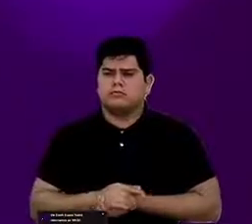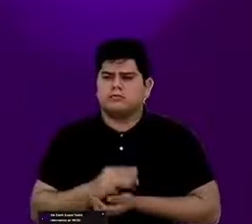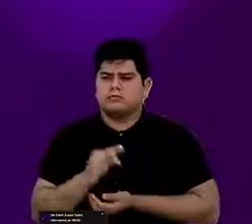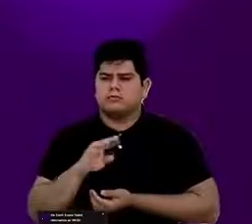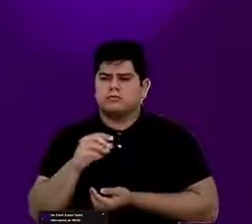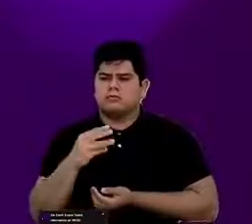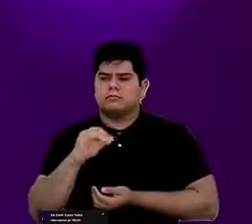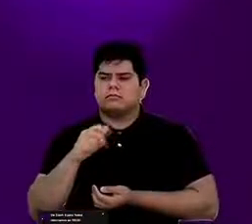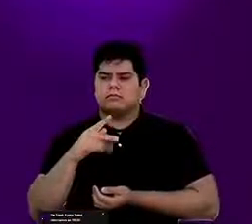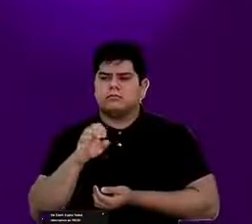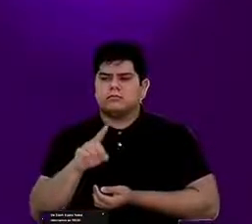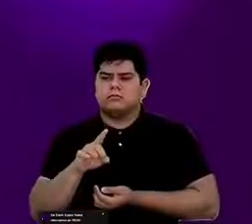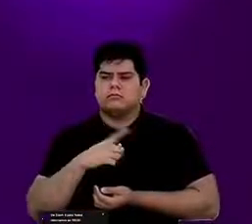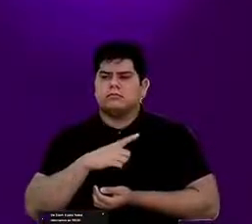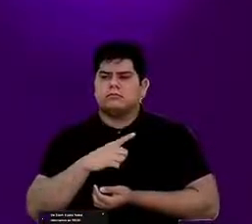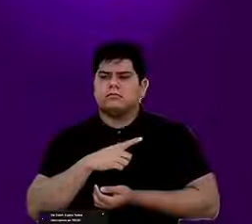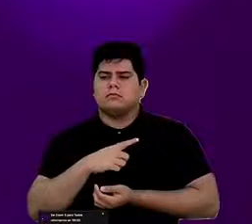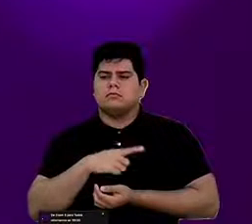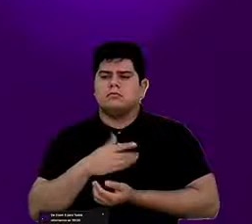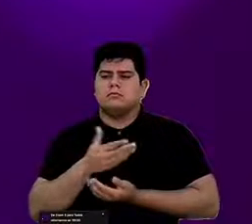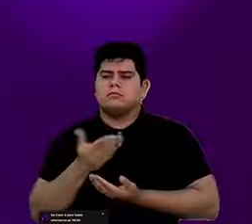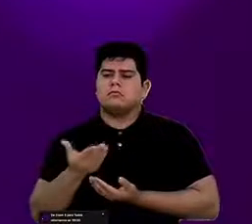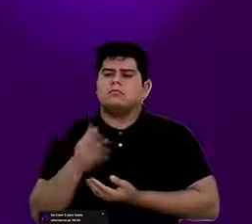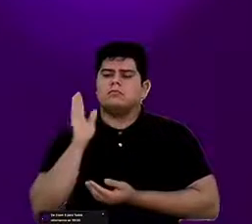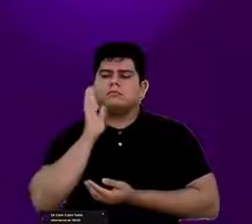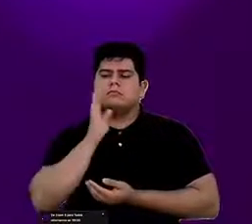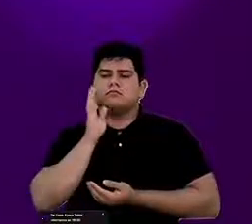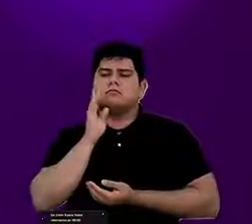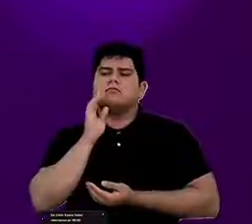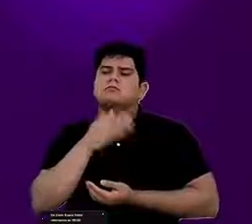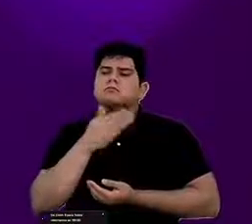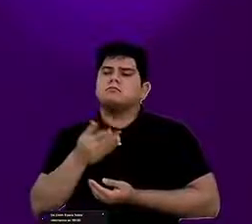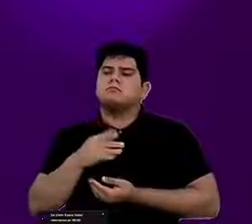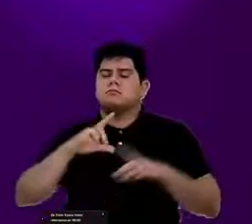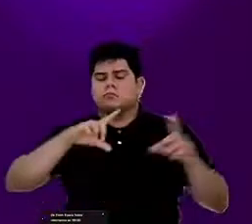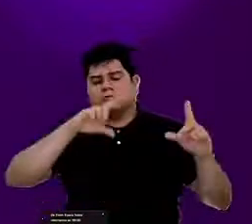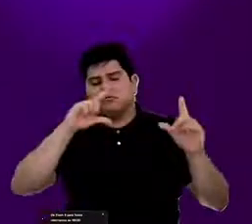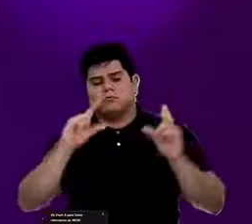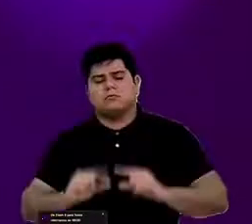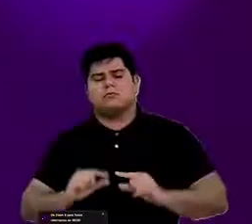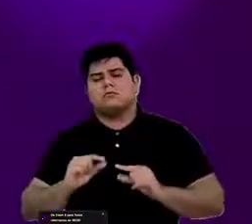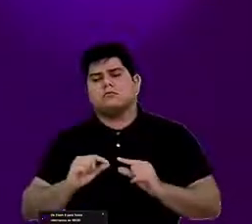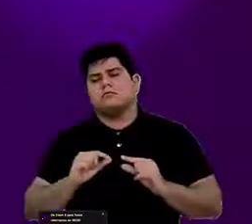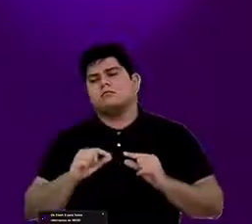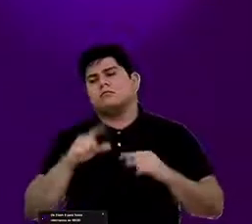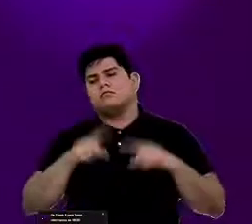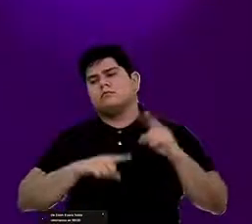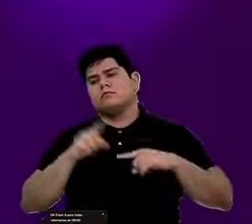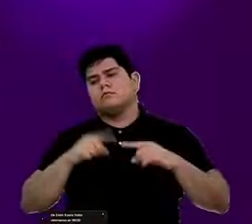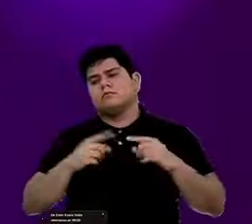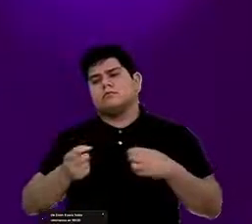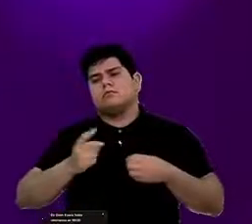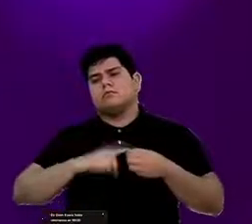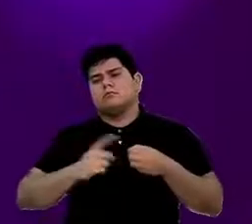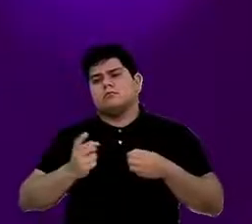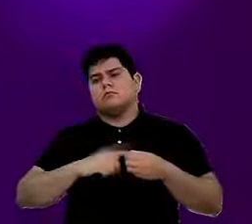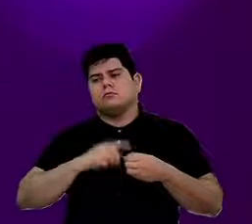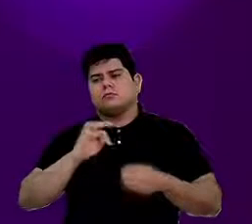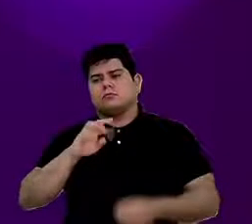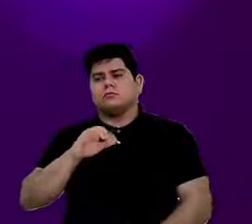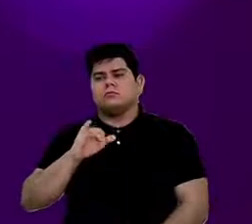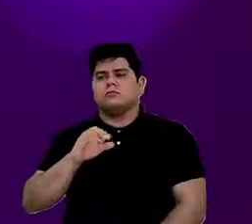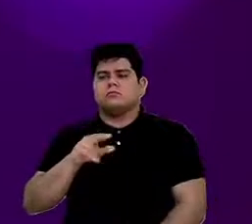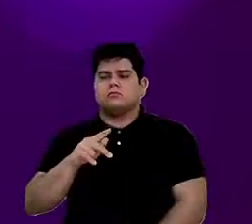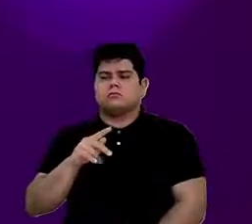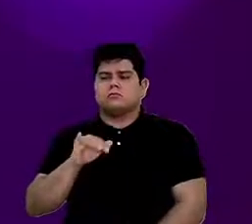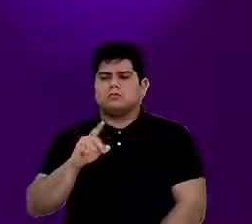resultados recentes bastante interessantes, mostrando uma redução do grau de regurgitação tricúspide. E,